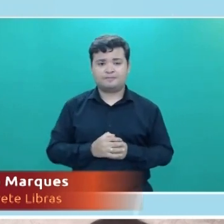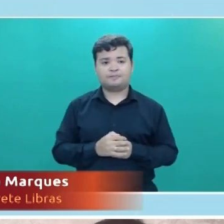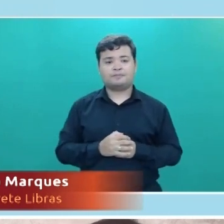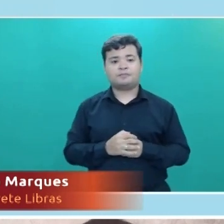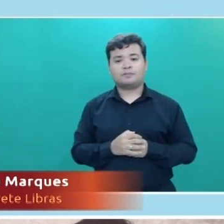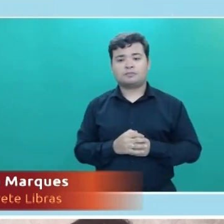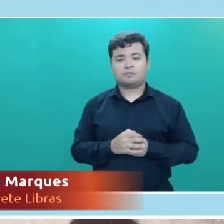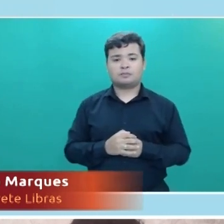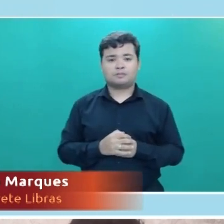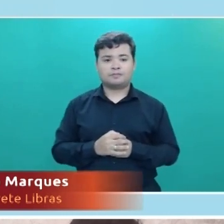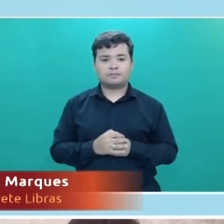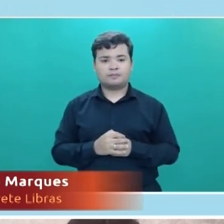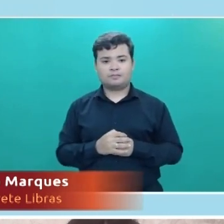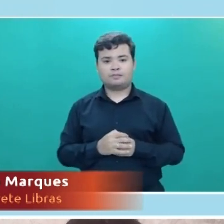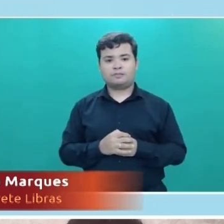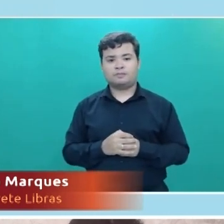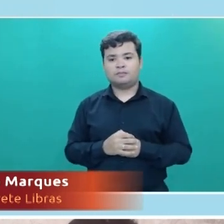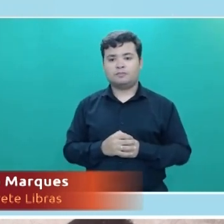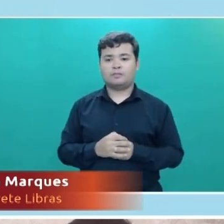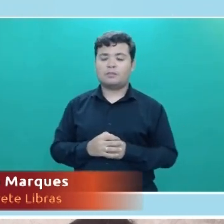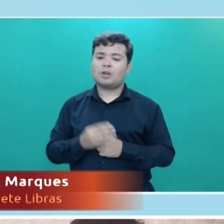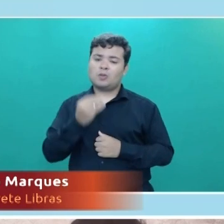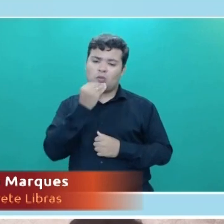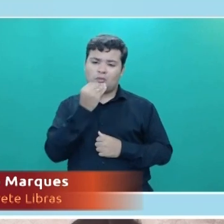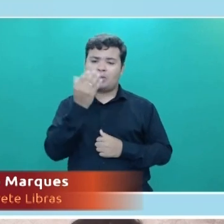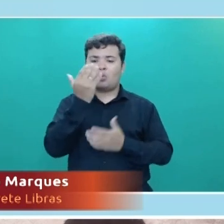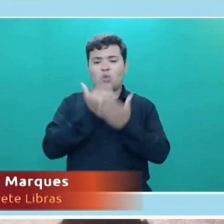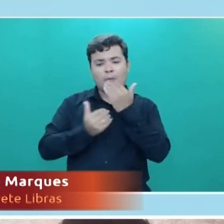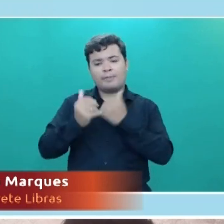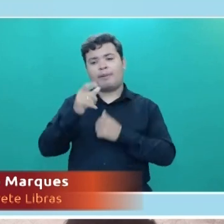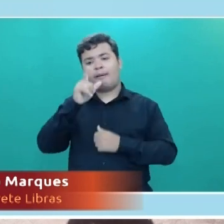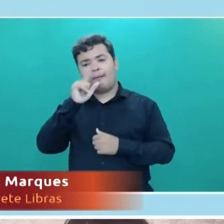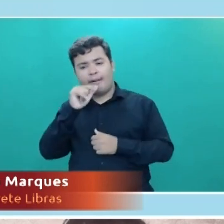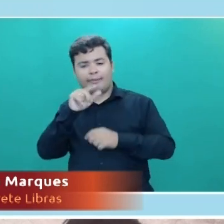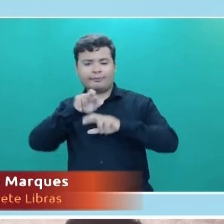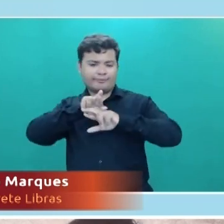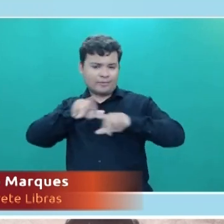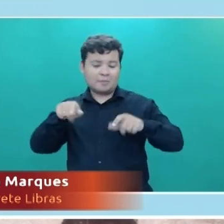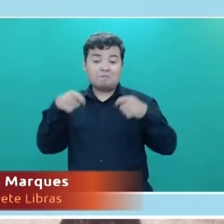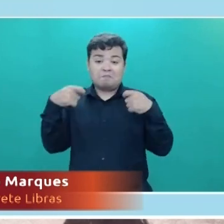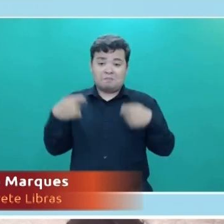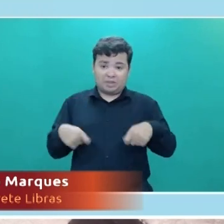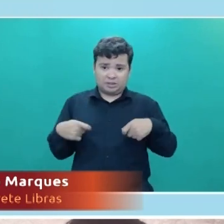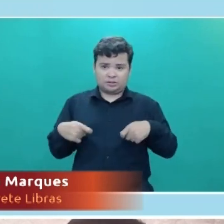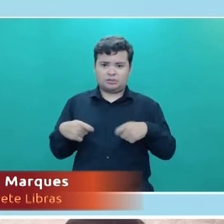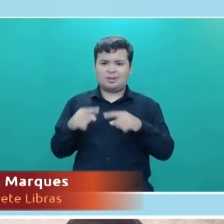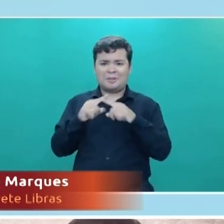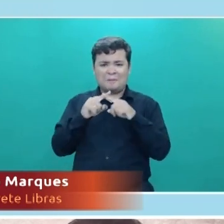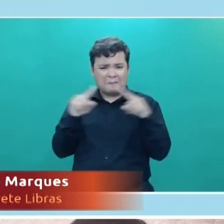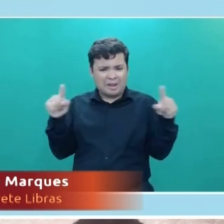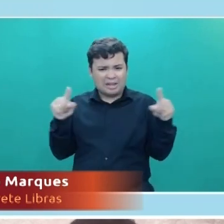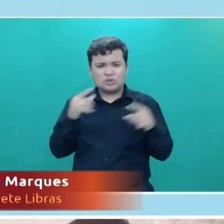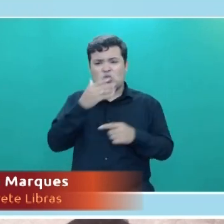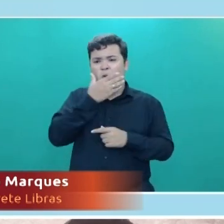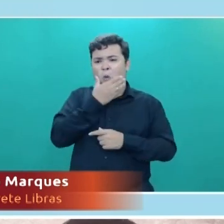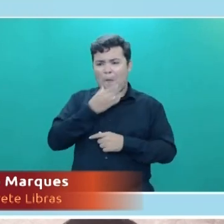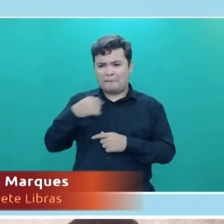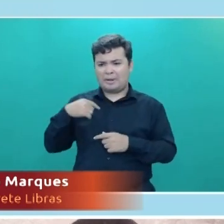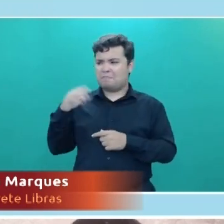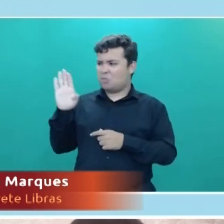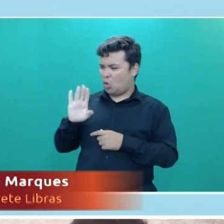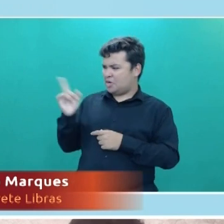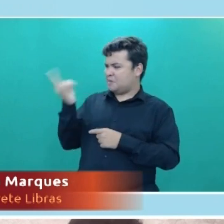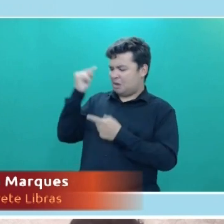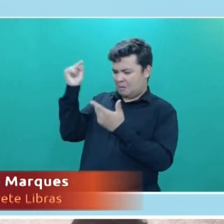Assim, fisiologicamente, eu preciso comer, eu preciso beber água, eu preciso fazer várias coisas. Mas não para ser homem, para ser mulher, para deter...